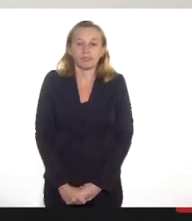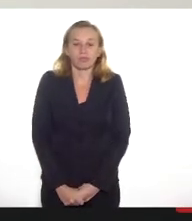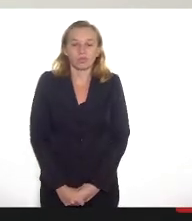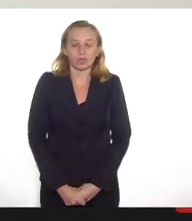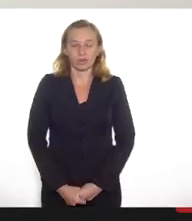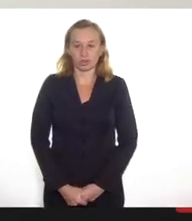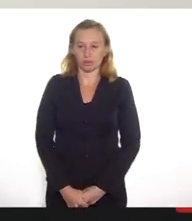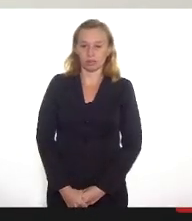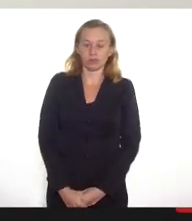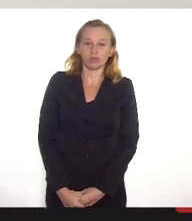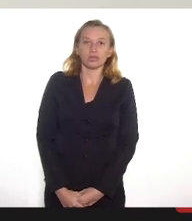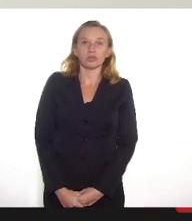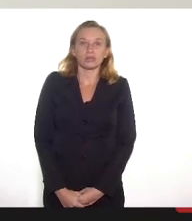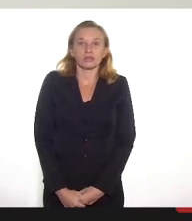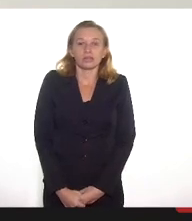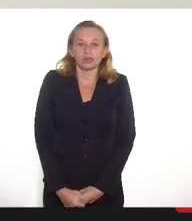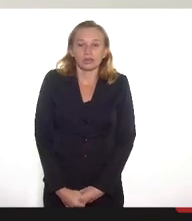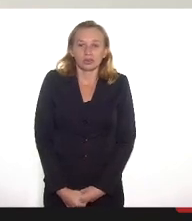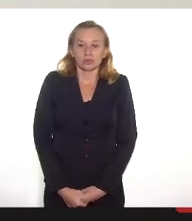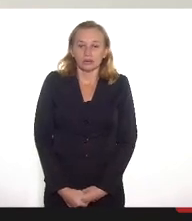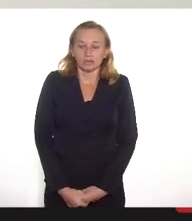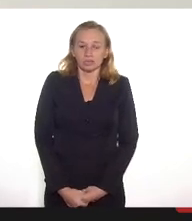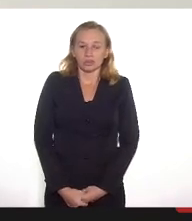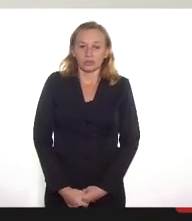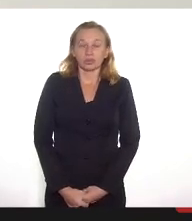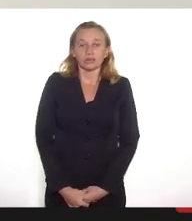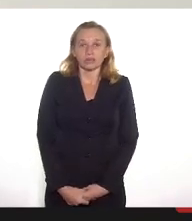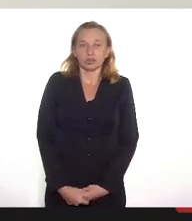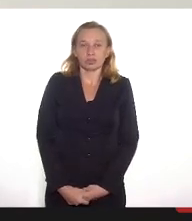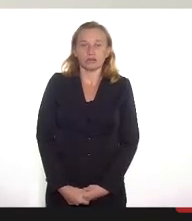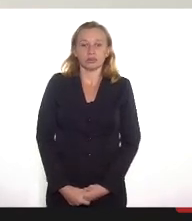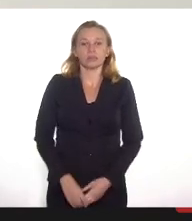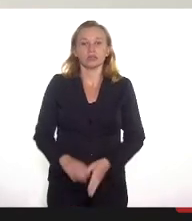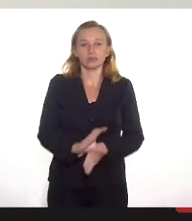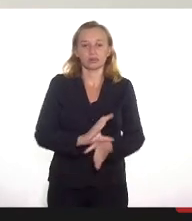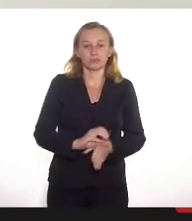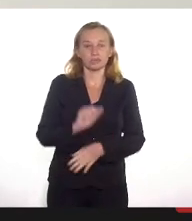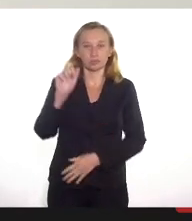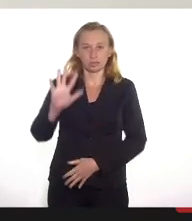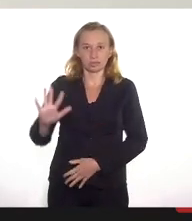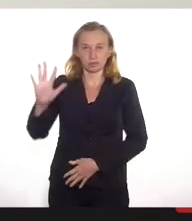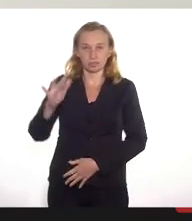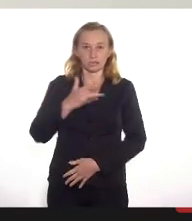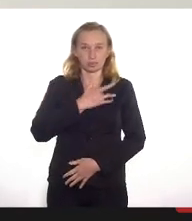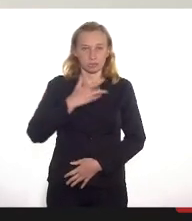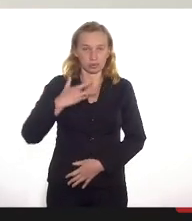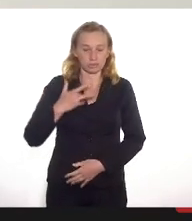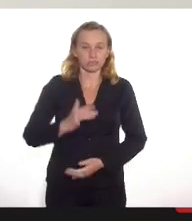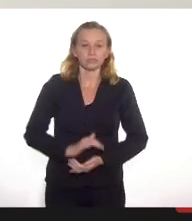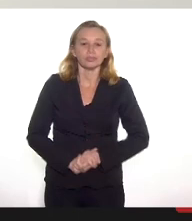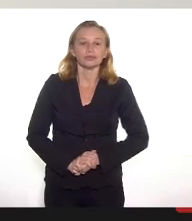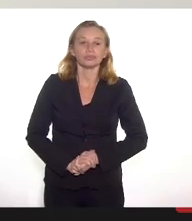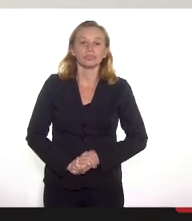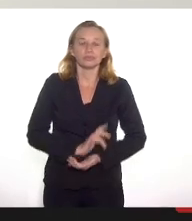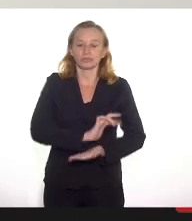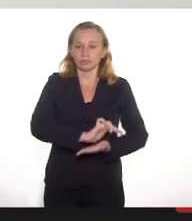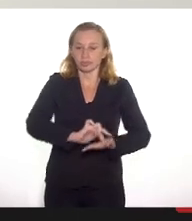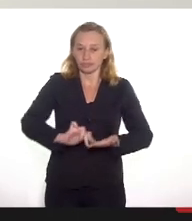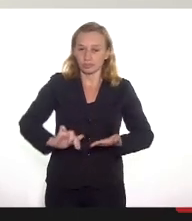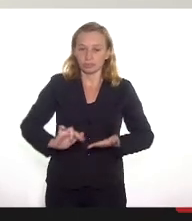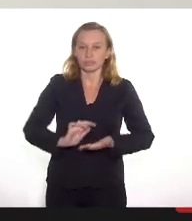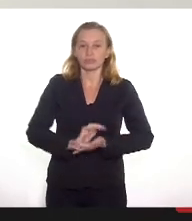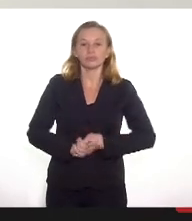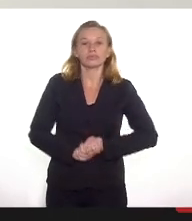trago aqui Martha Rocha um pouco a a a posição do Conselho Nacional de saúde a gente já emitir diversas recomendações